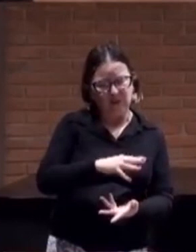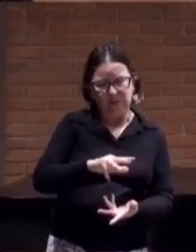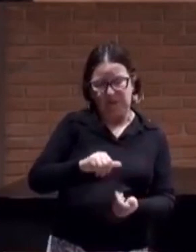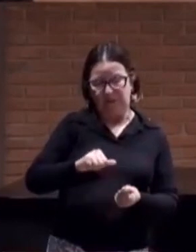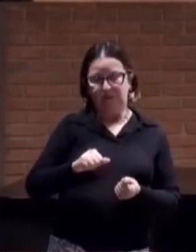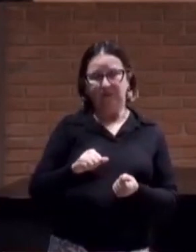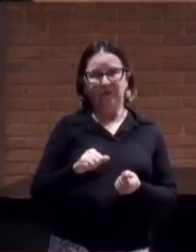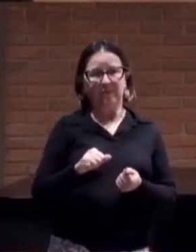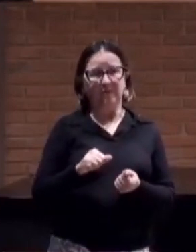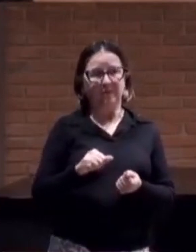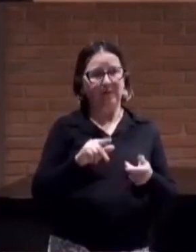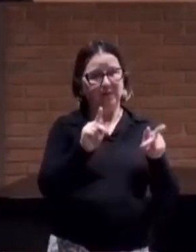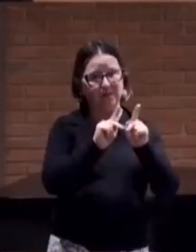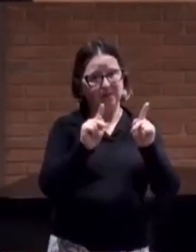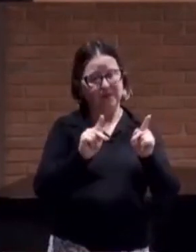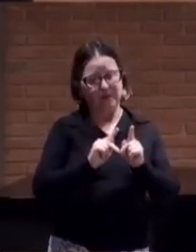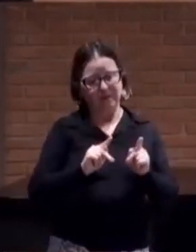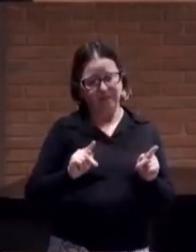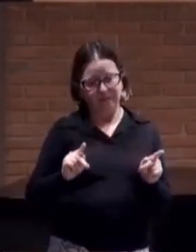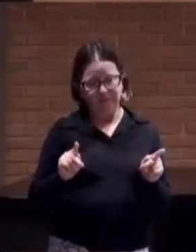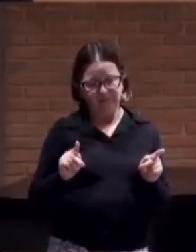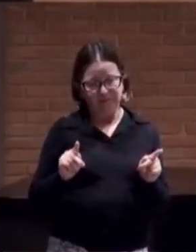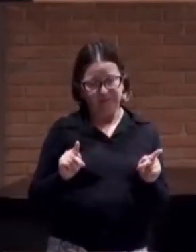paz de